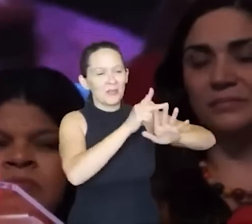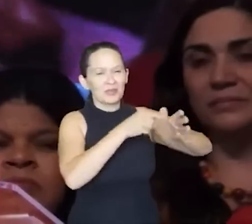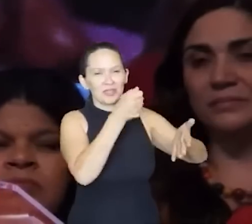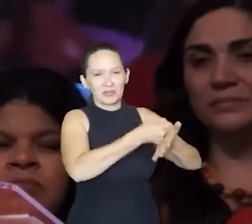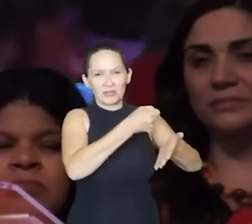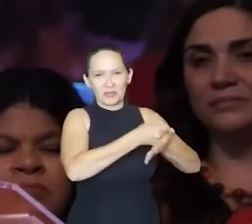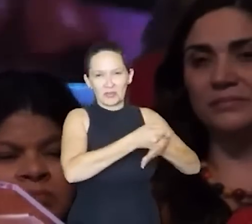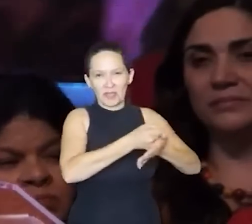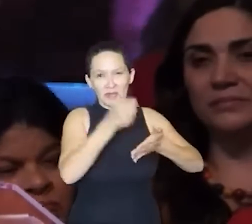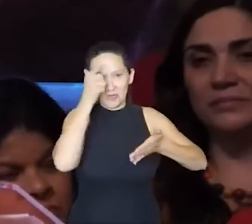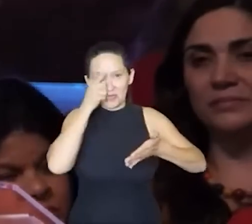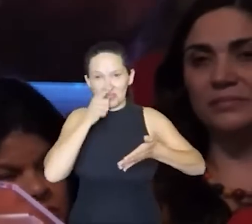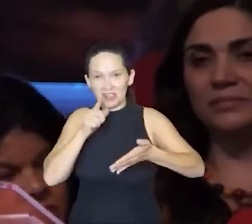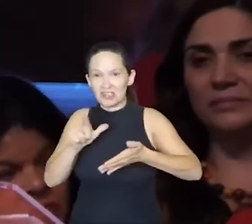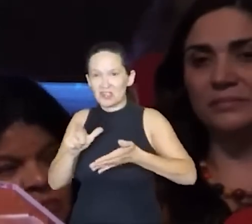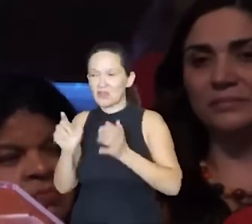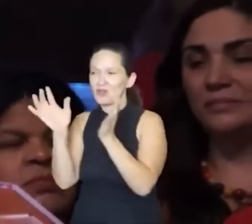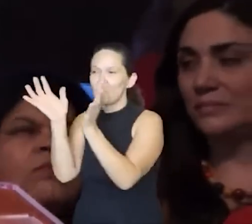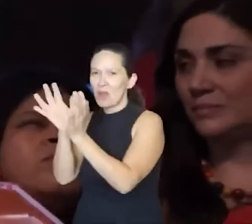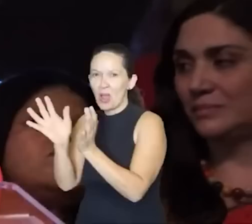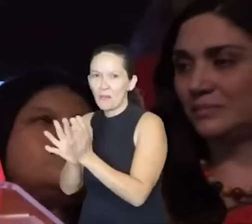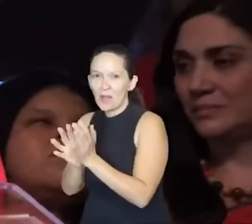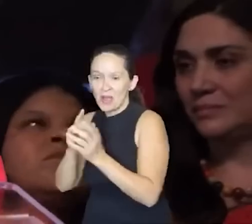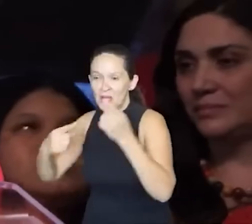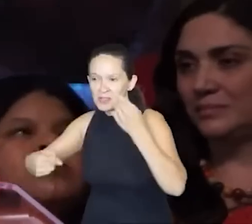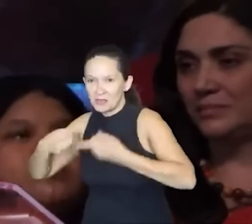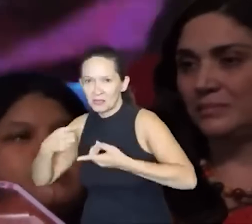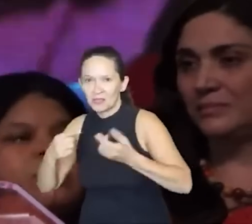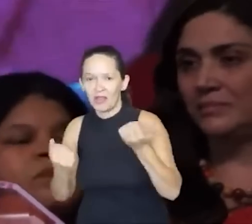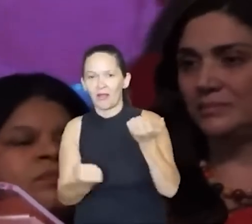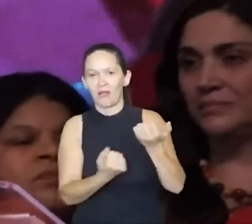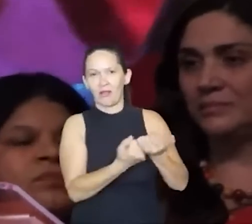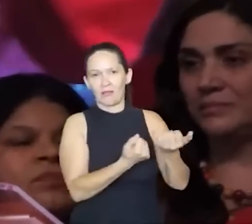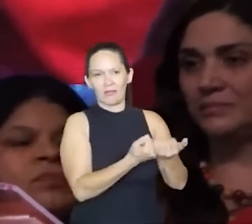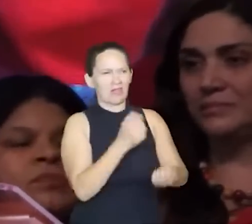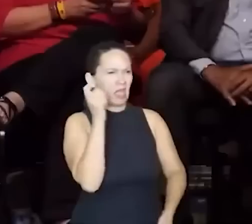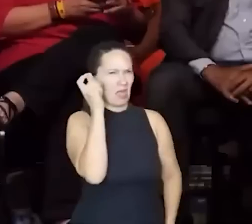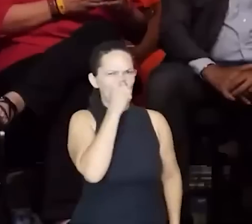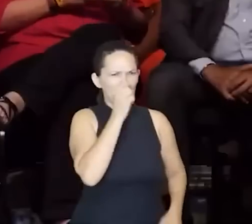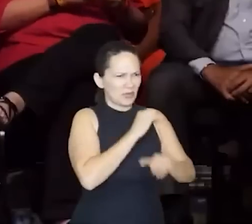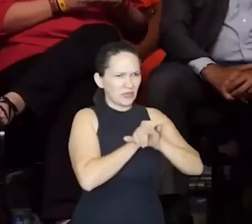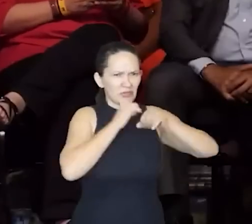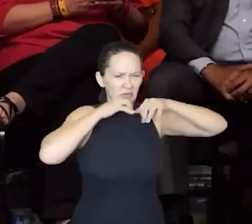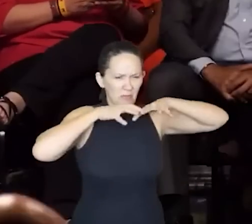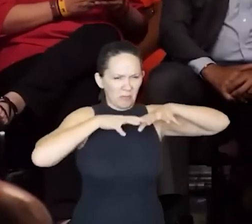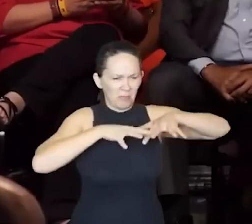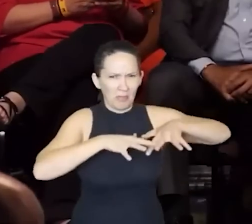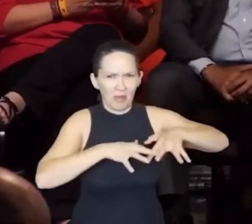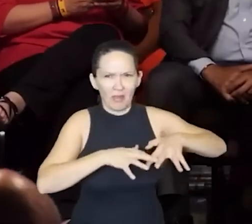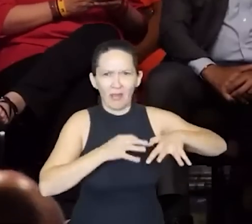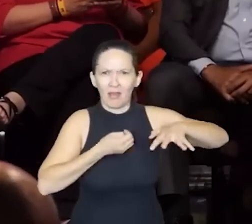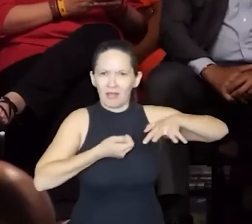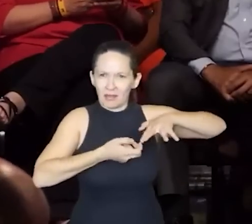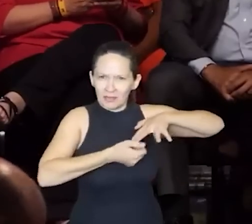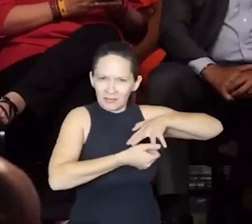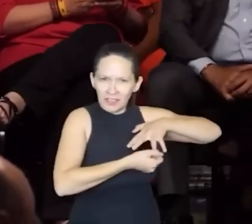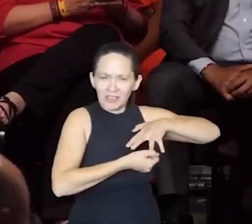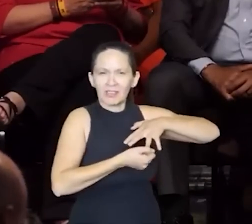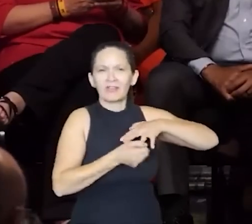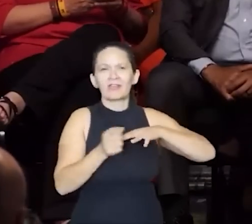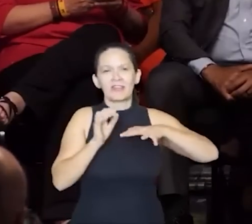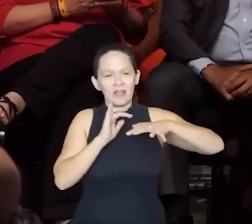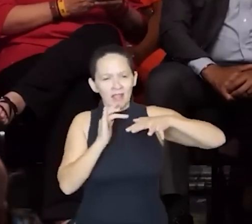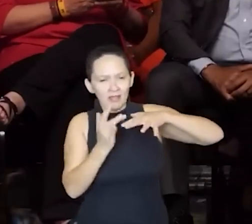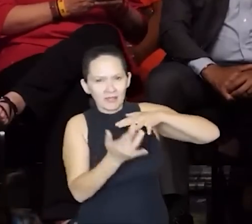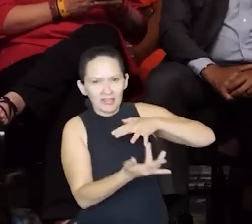poder. Ódio e mentira disseminados em escala industrial nas redes sociais, igrejas, escolas